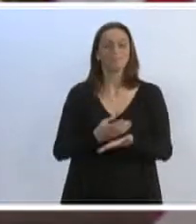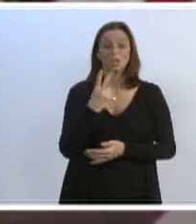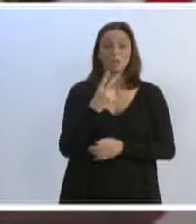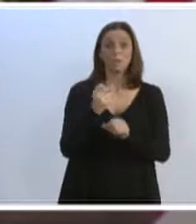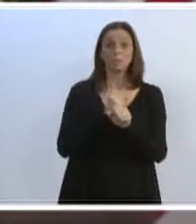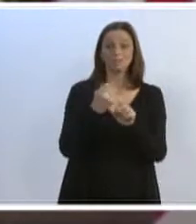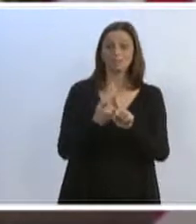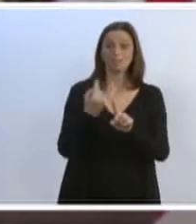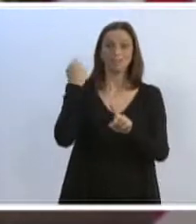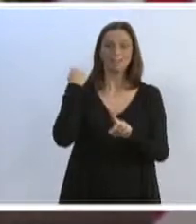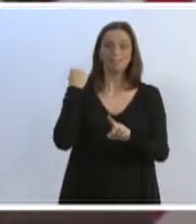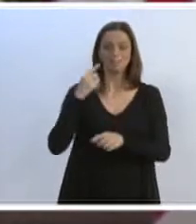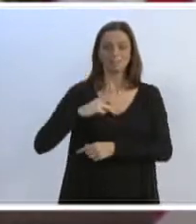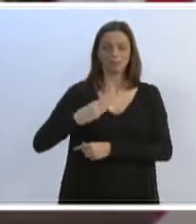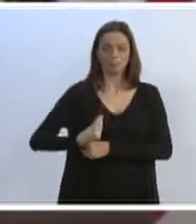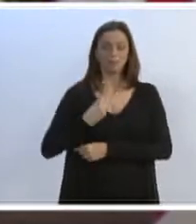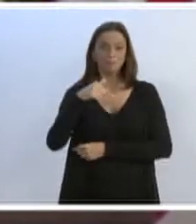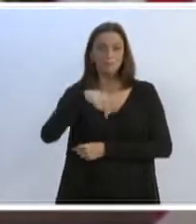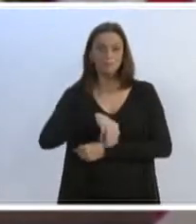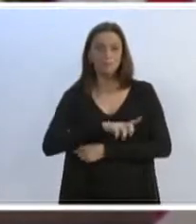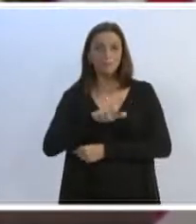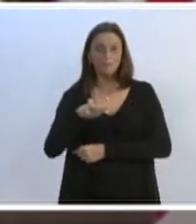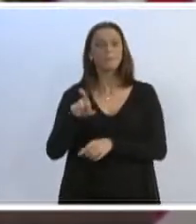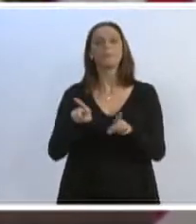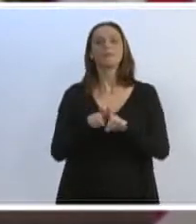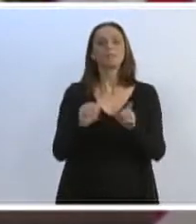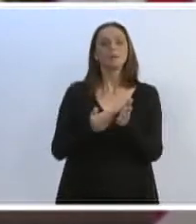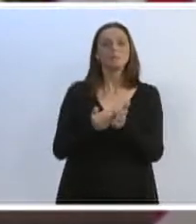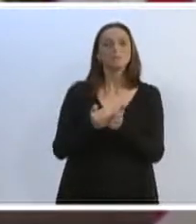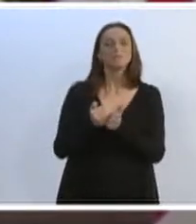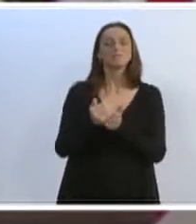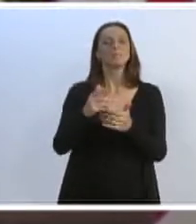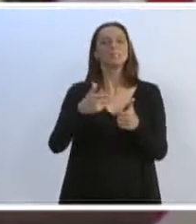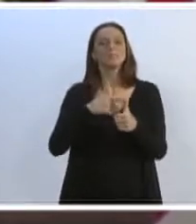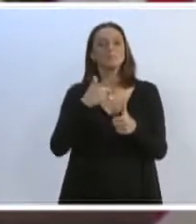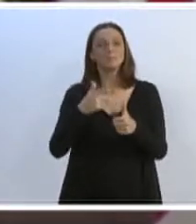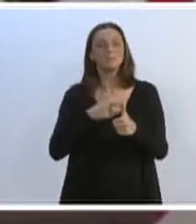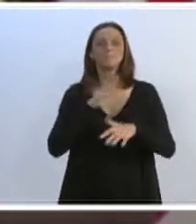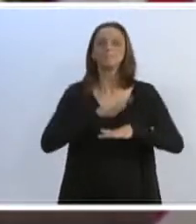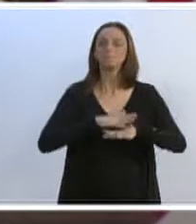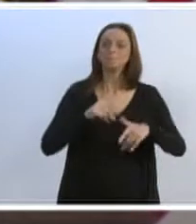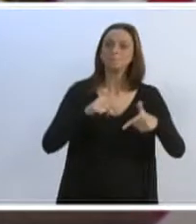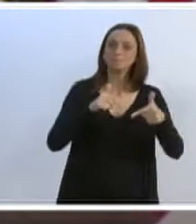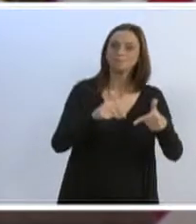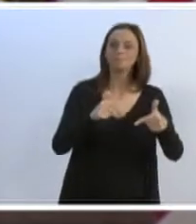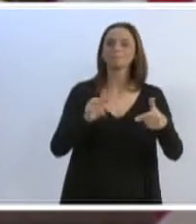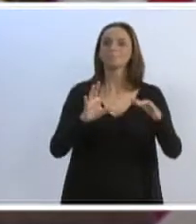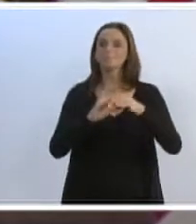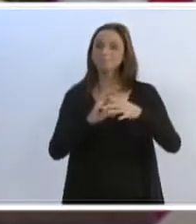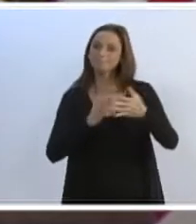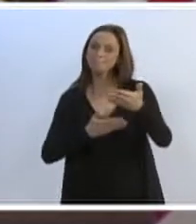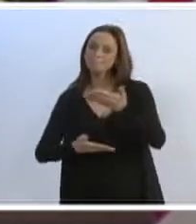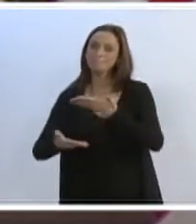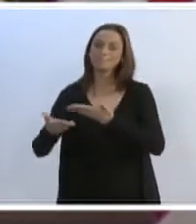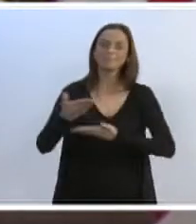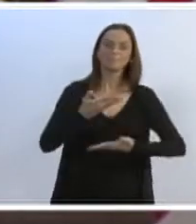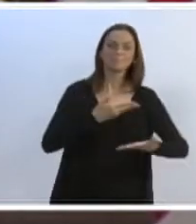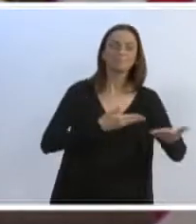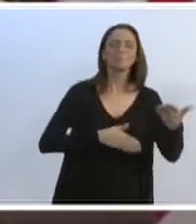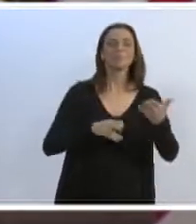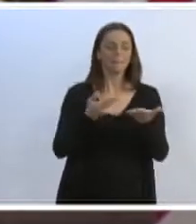amigos, estava pronto para comparecer à solenidade, mas sobreveio o imprevisto. Acometido de